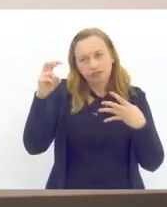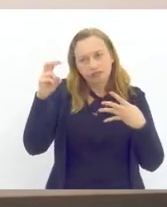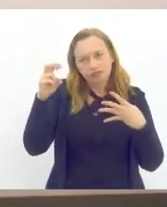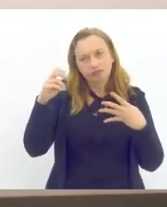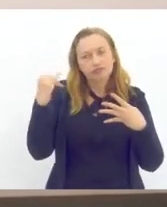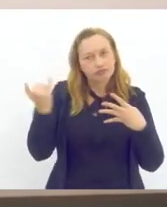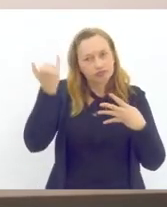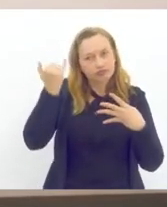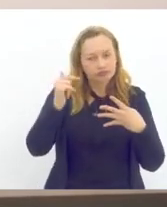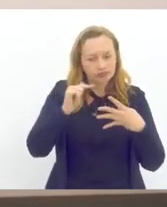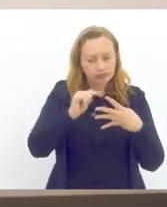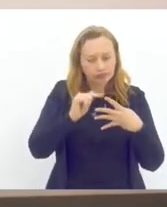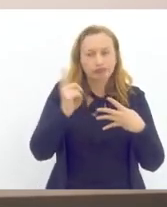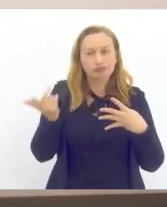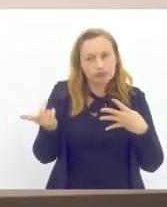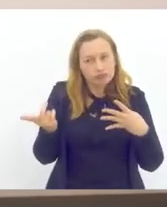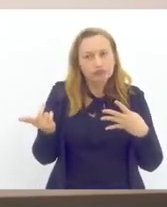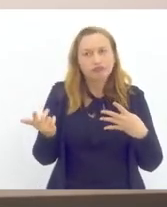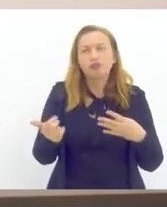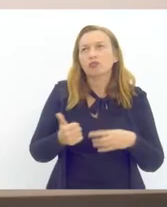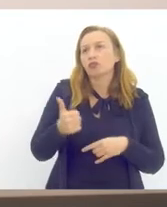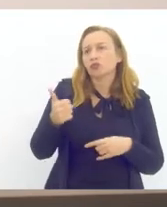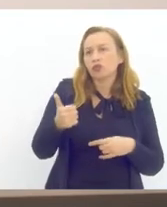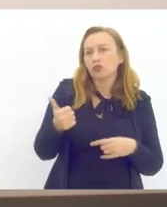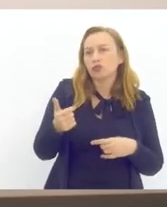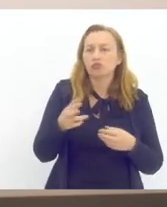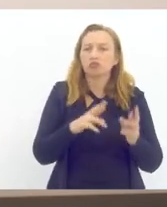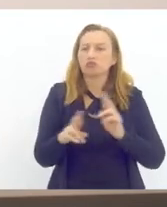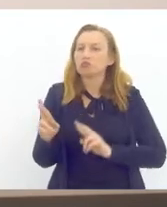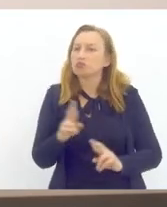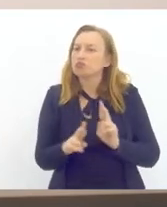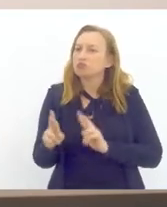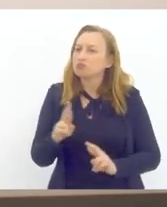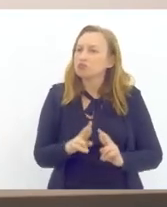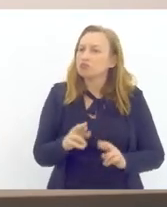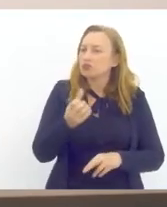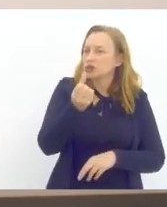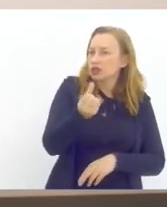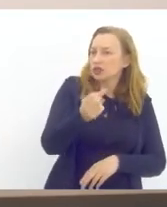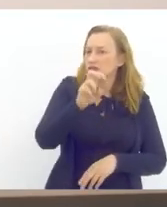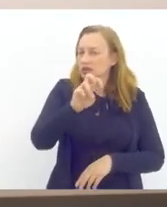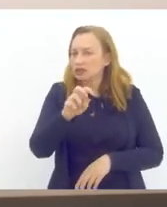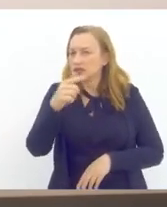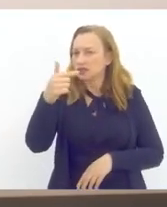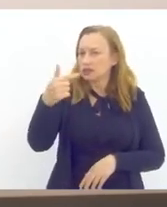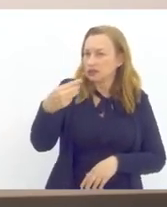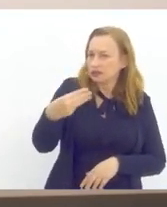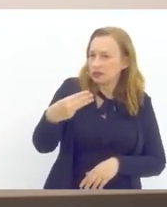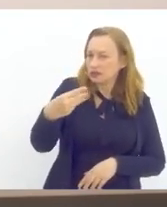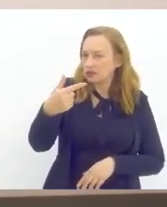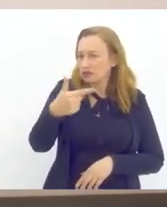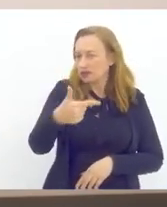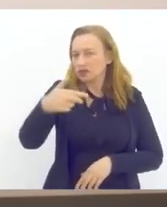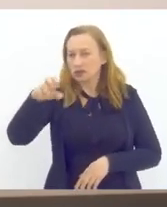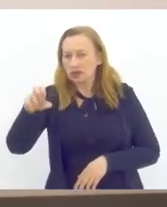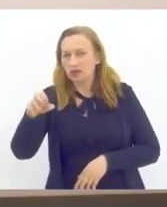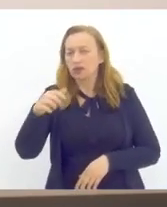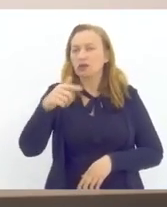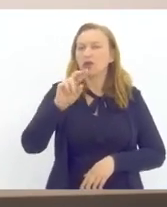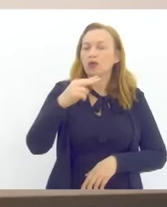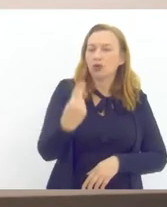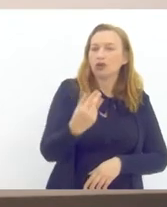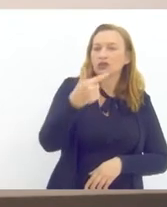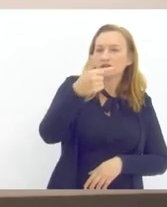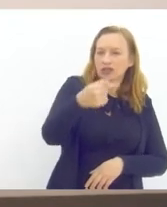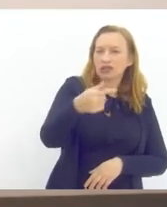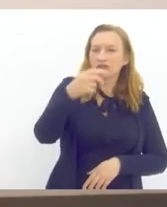está enfrentado, porque a questão da relação 65-35, 75-25, está equacionada pela Constituição Estadual.